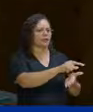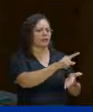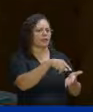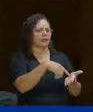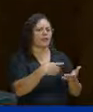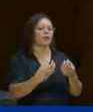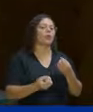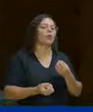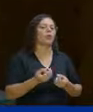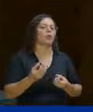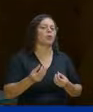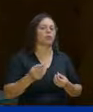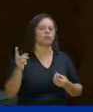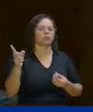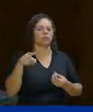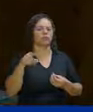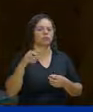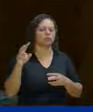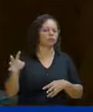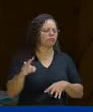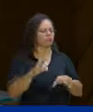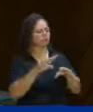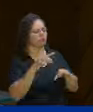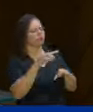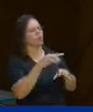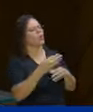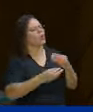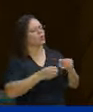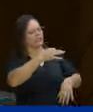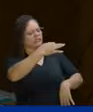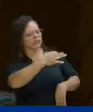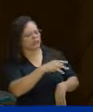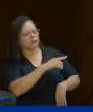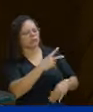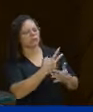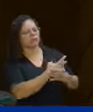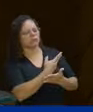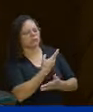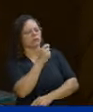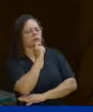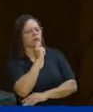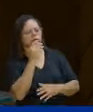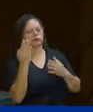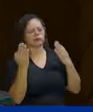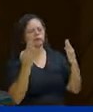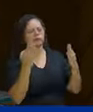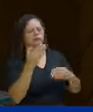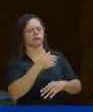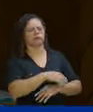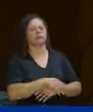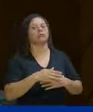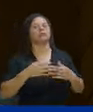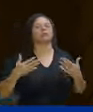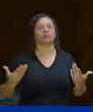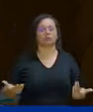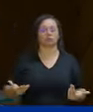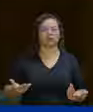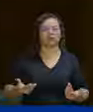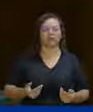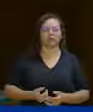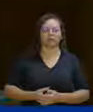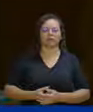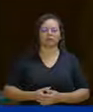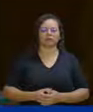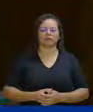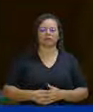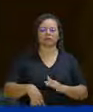sociedade deposita na correta aplicação do dinheiro público. Sobre a suposta ofensa ao princípio da economicidade,